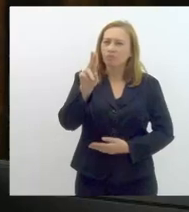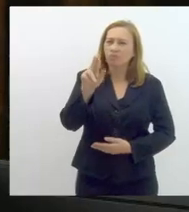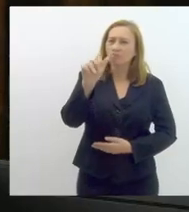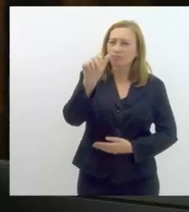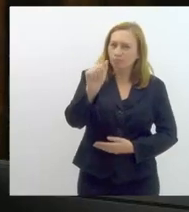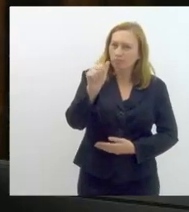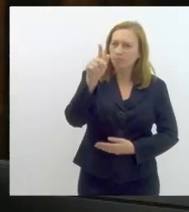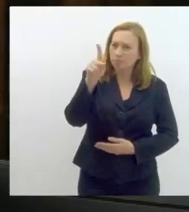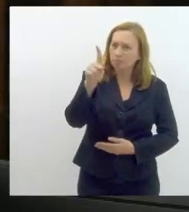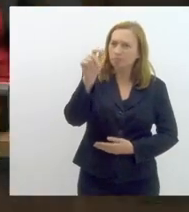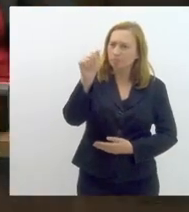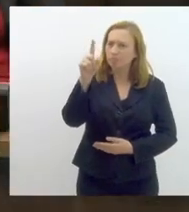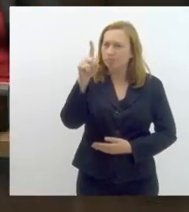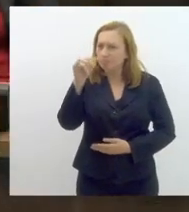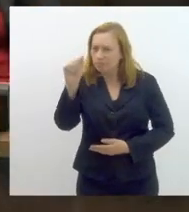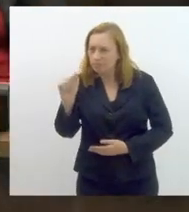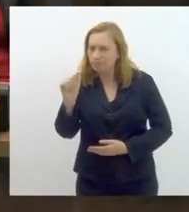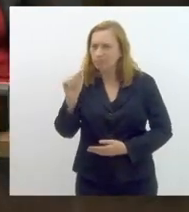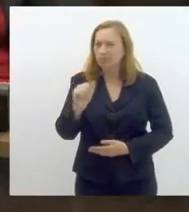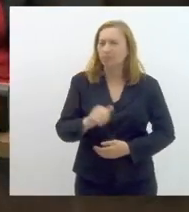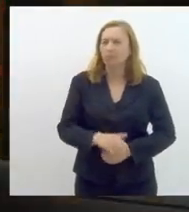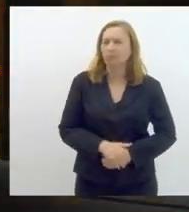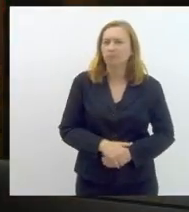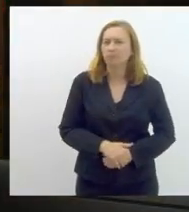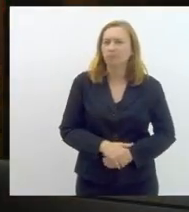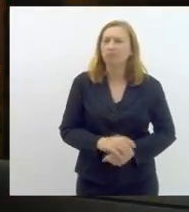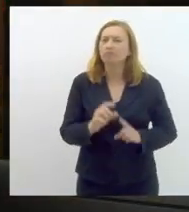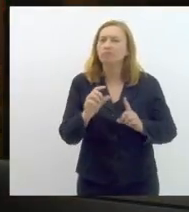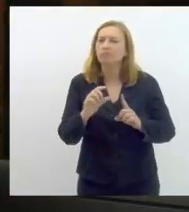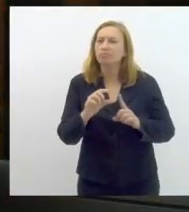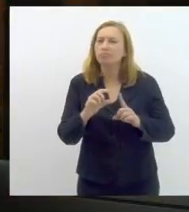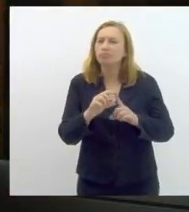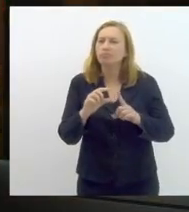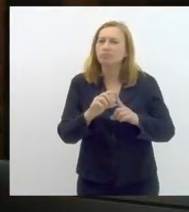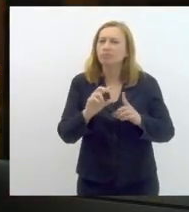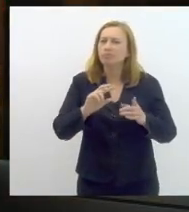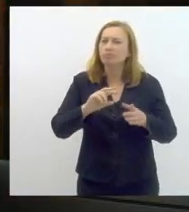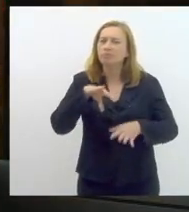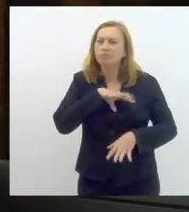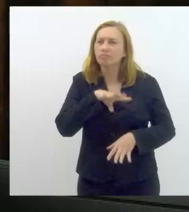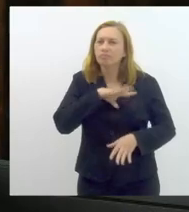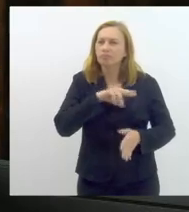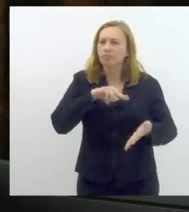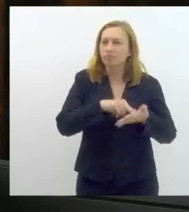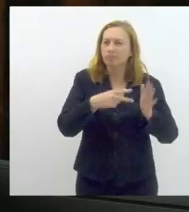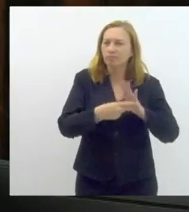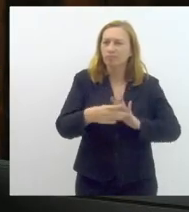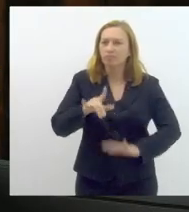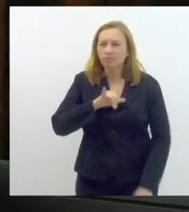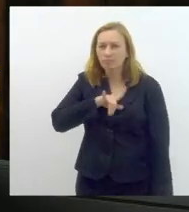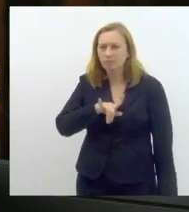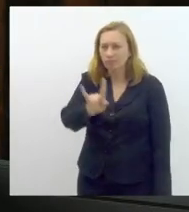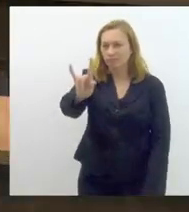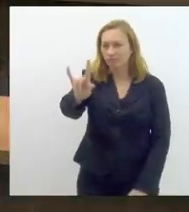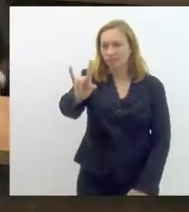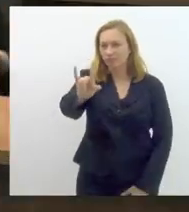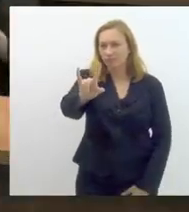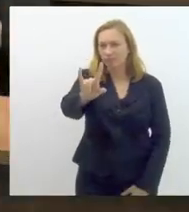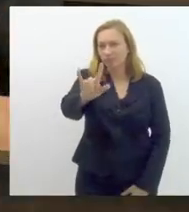forte. Uapamutina. Em português significa eu amo vocês.